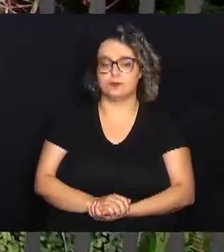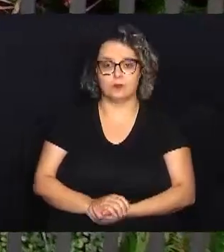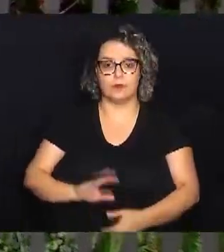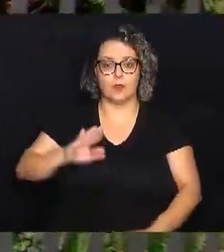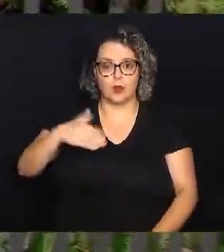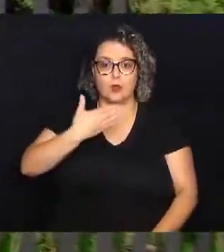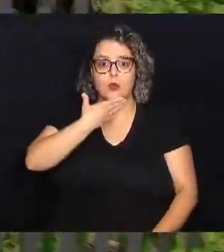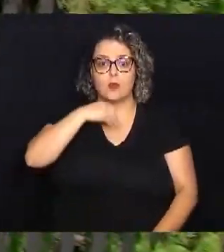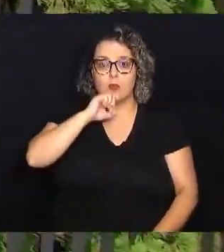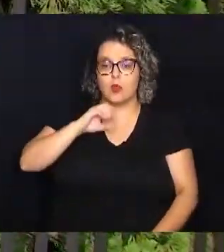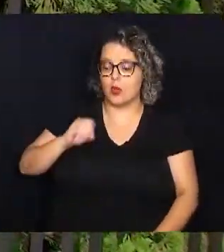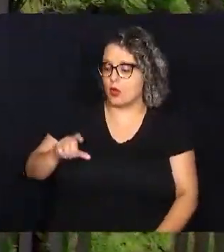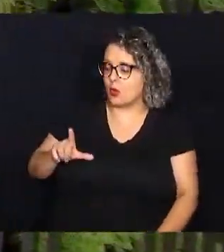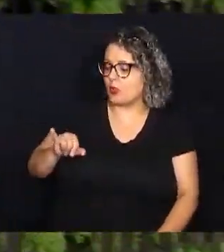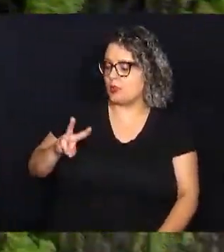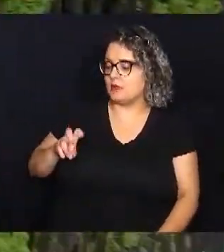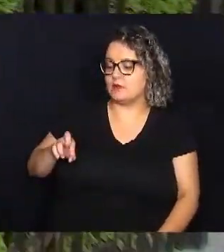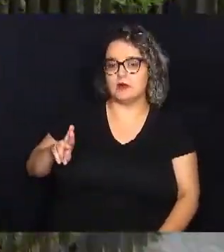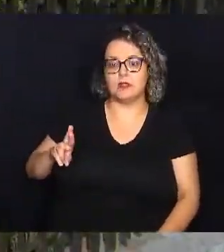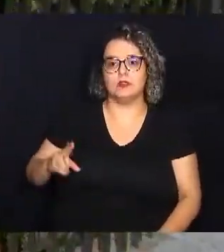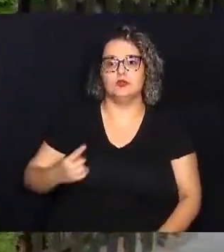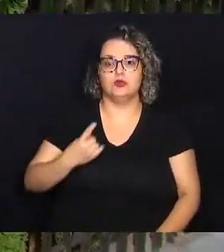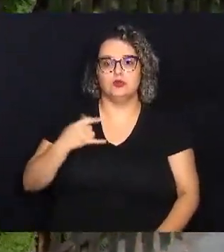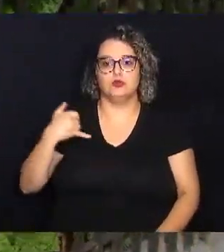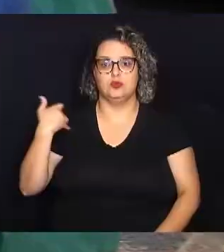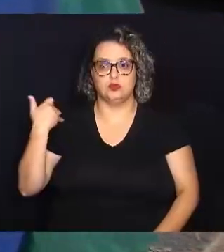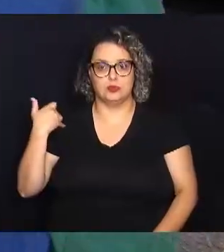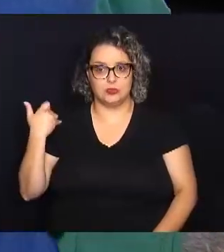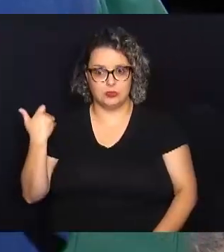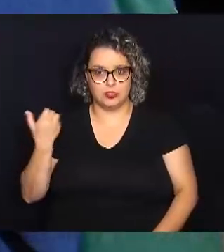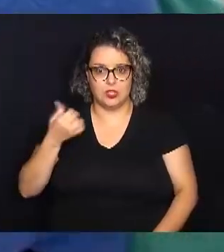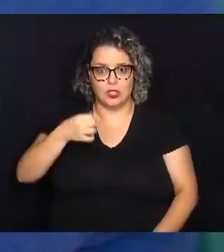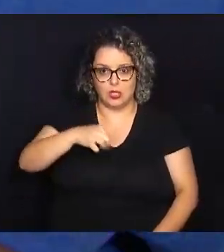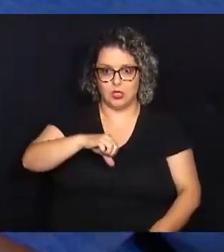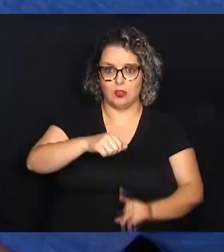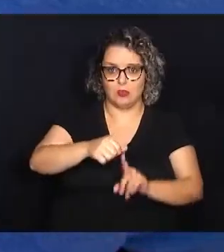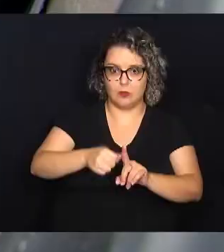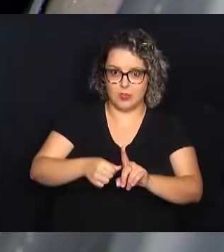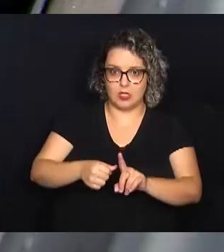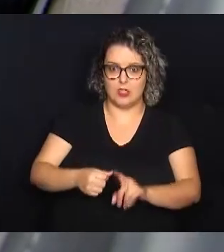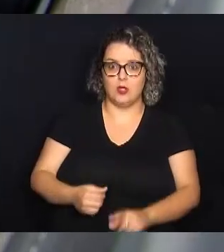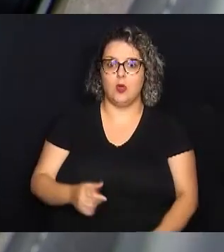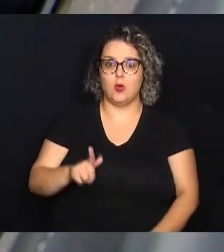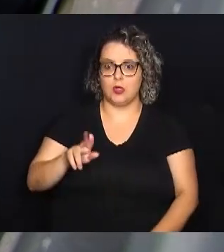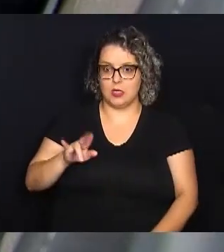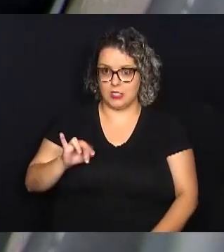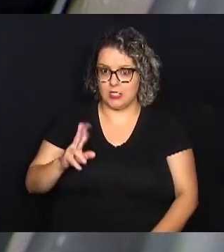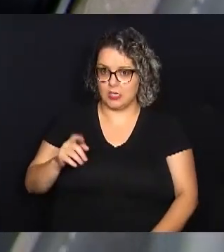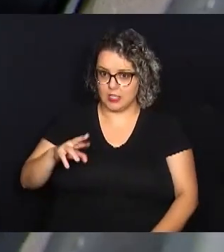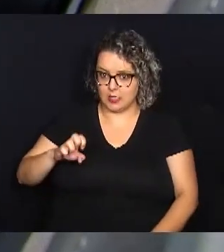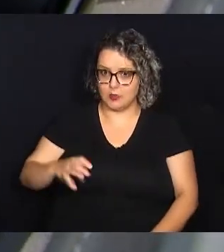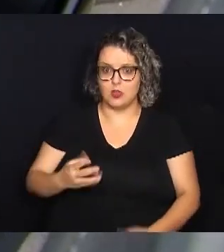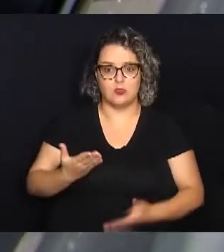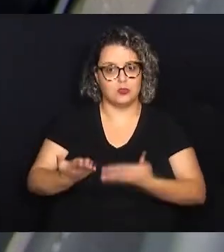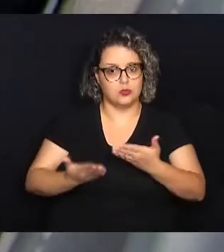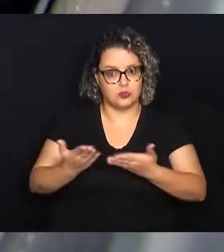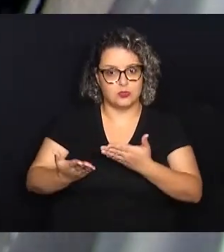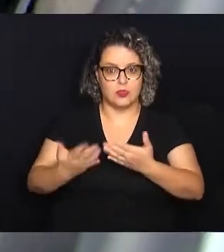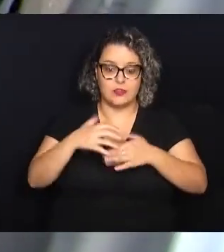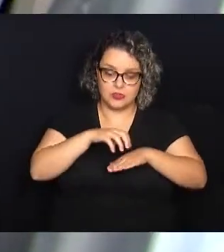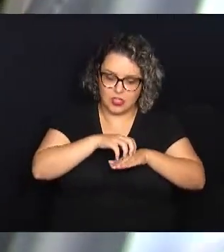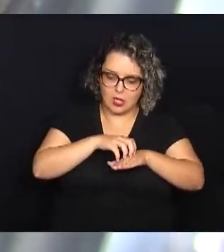desde que se tornou pai do Oliver de 1 ano e 9 meses o Guilherme sempre adota todos os cuidados na hora de